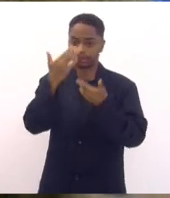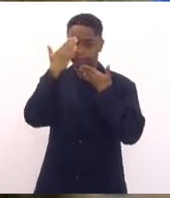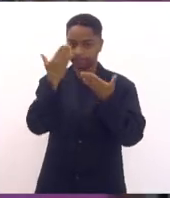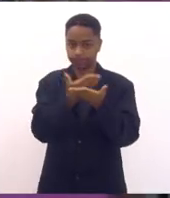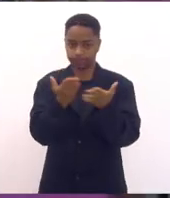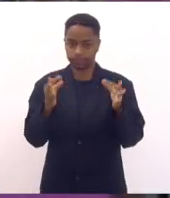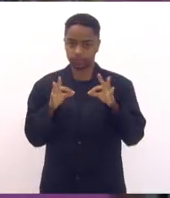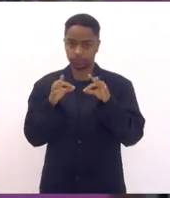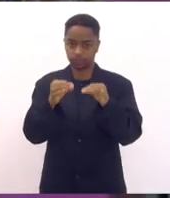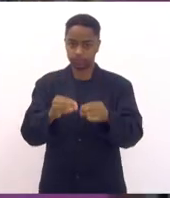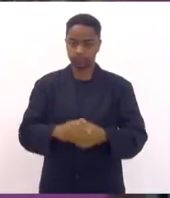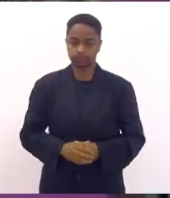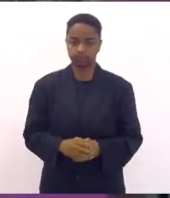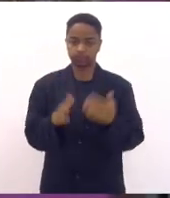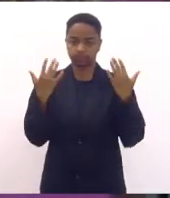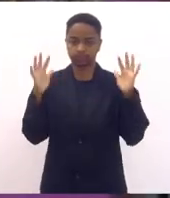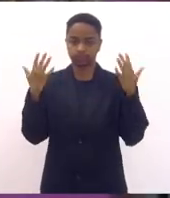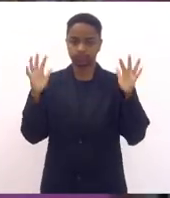a